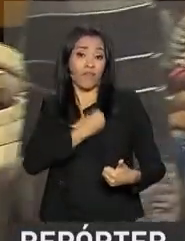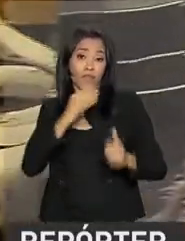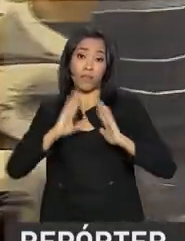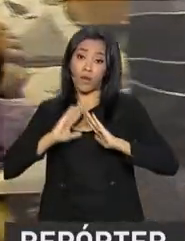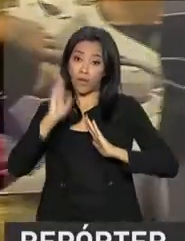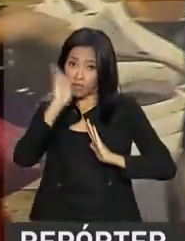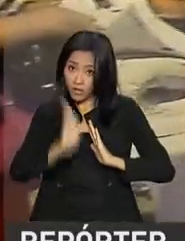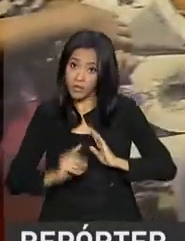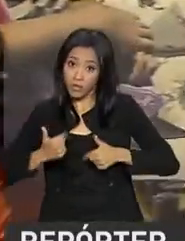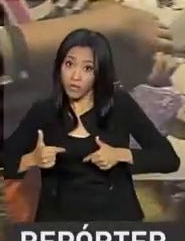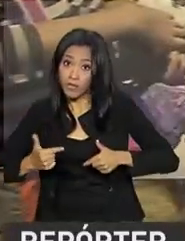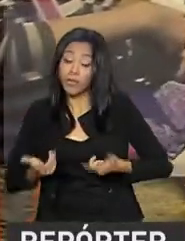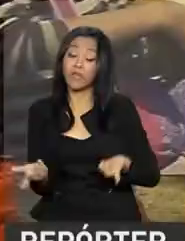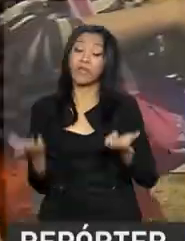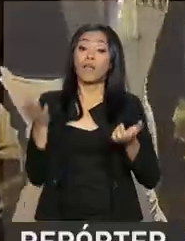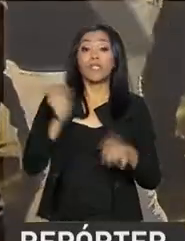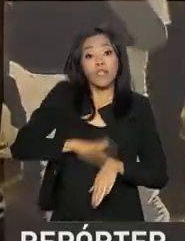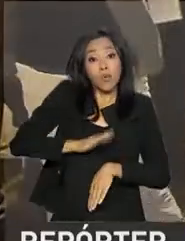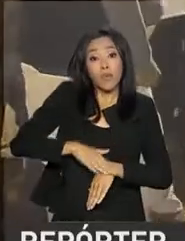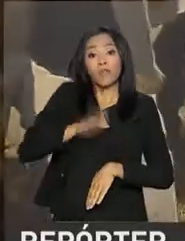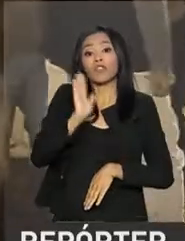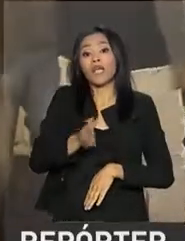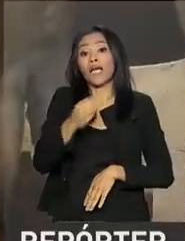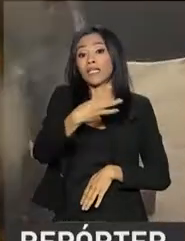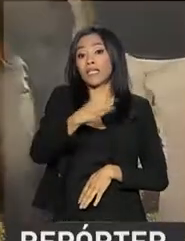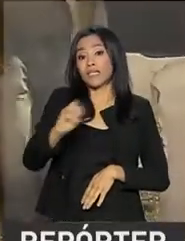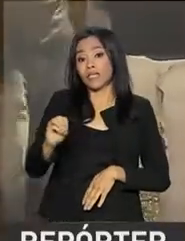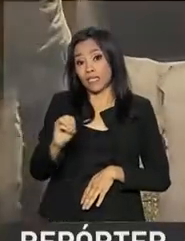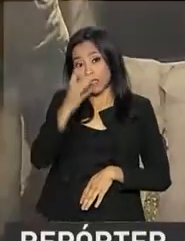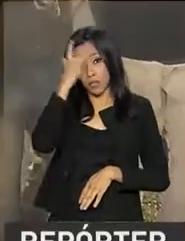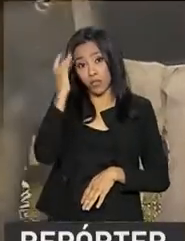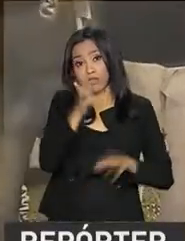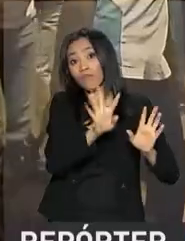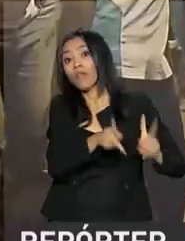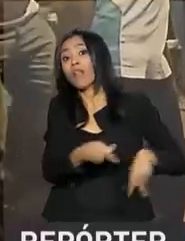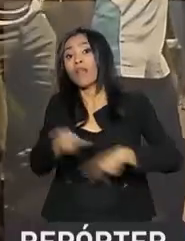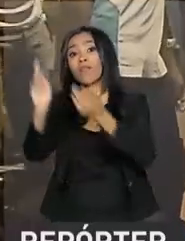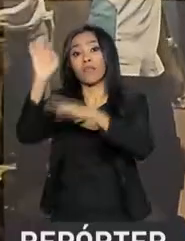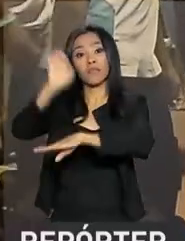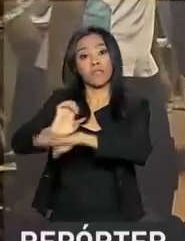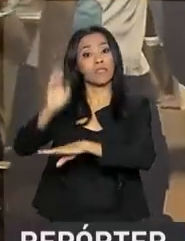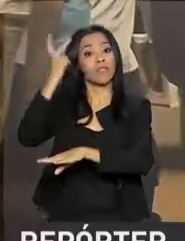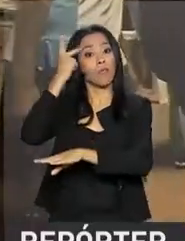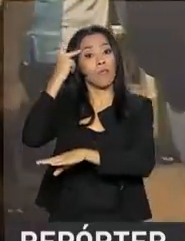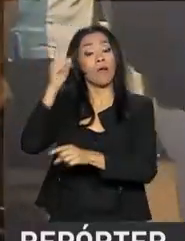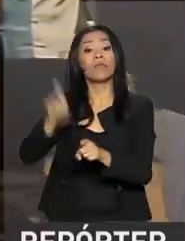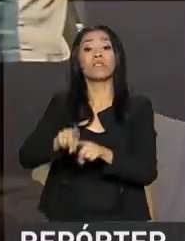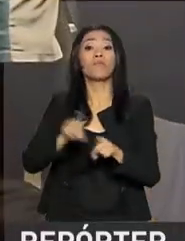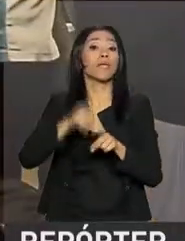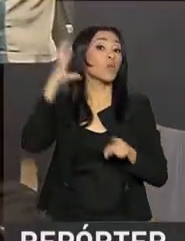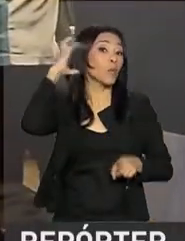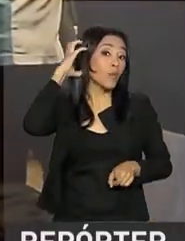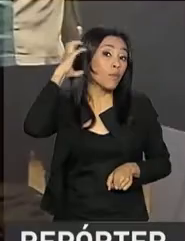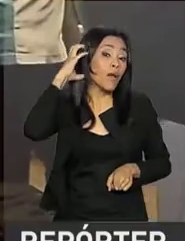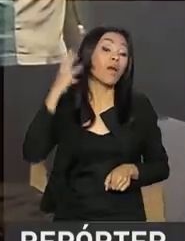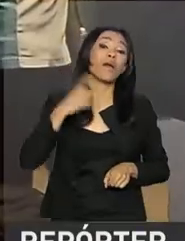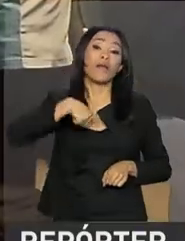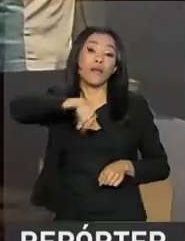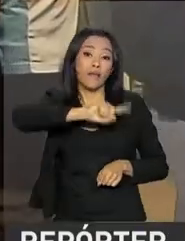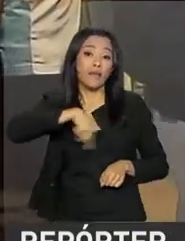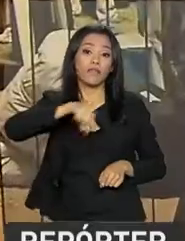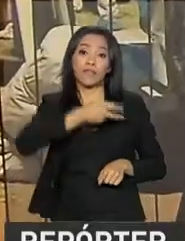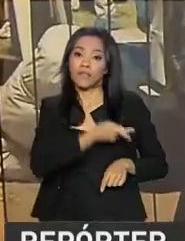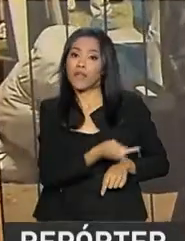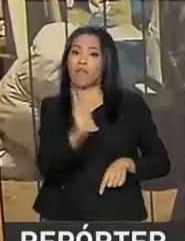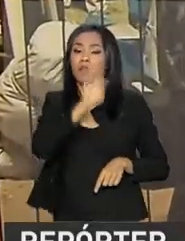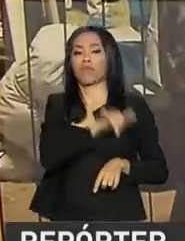brasil nesse primeiro momento até 300 imigrantes serão levados para as cidades de são paulo e cuiabá eles estão sendo deslocados